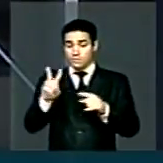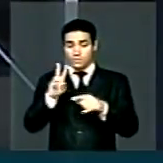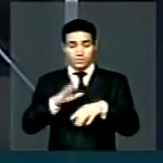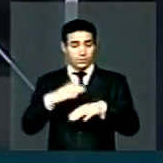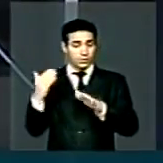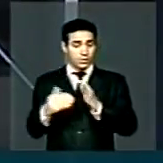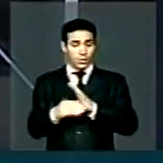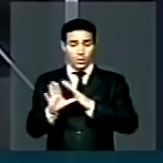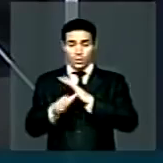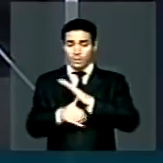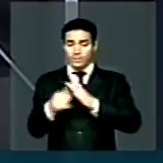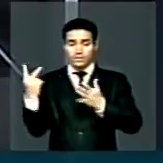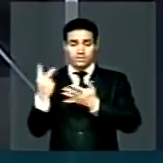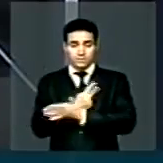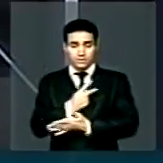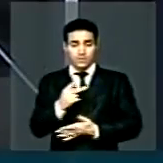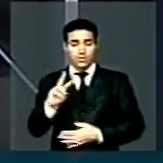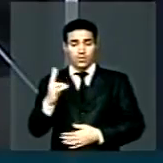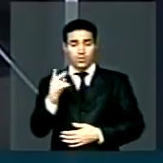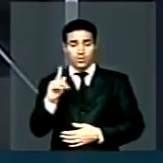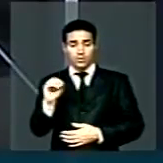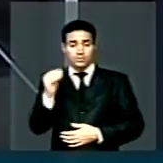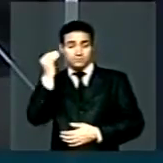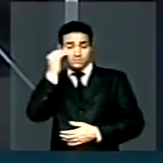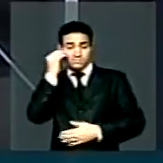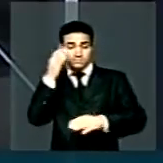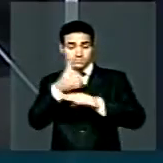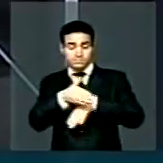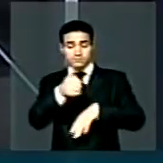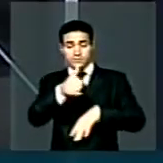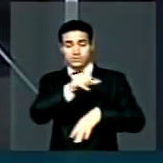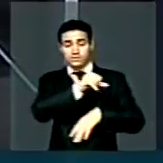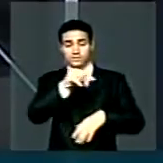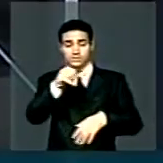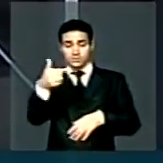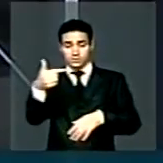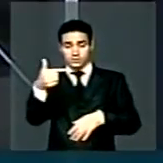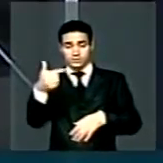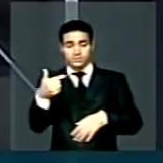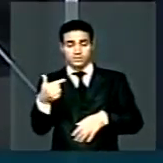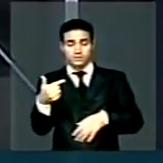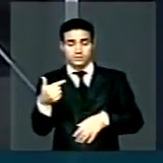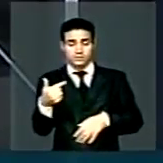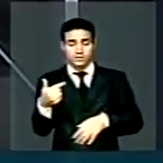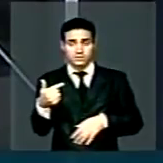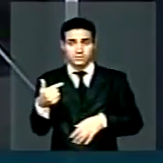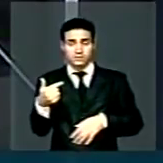Quando Hugo Chávez chegou ao poder, eles tentaram um golpe em 92, que foi